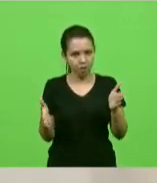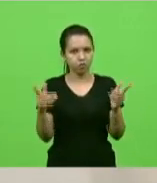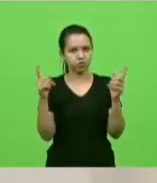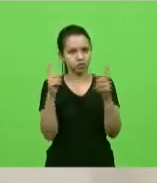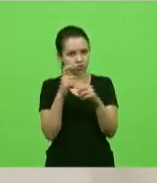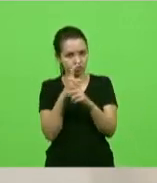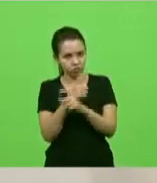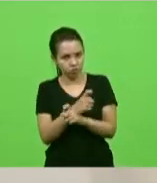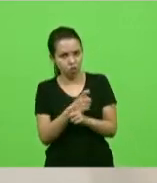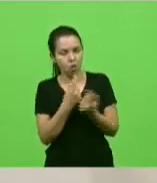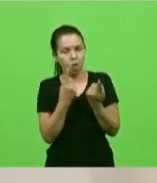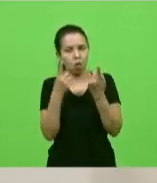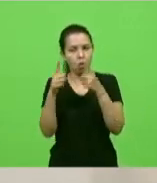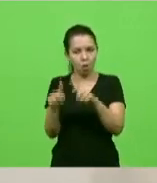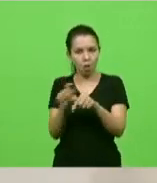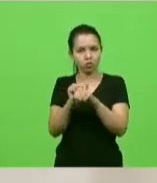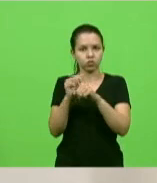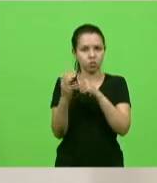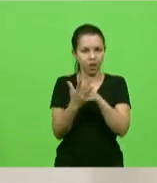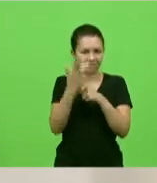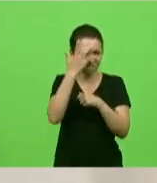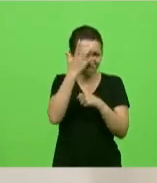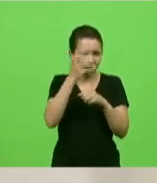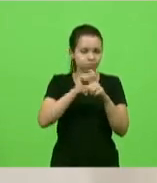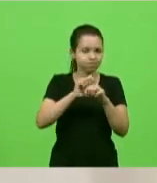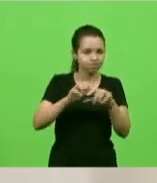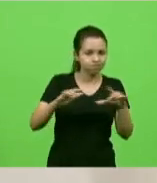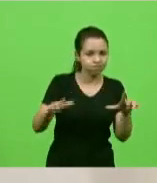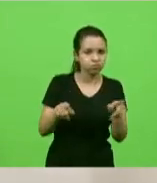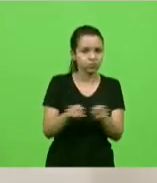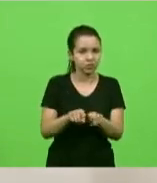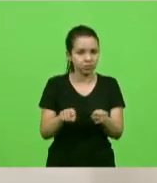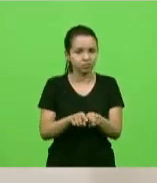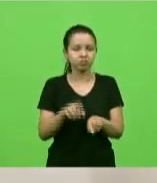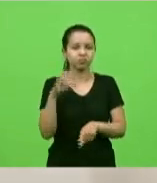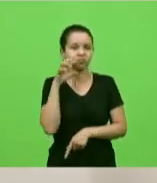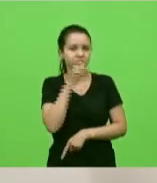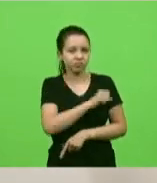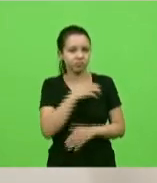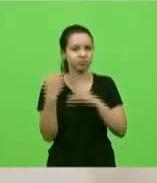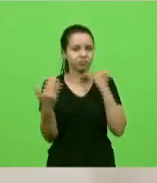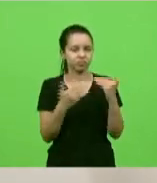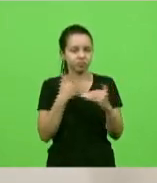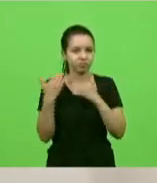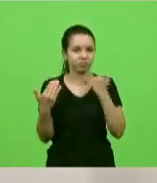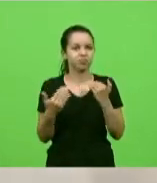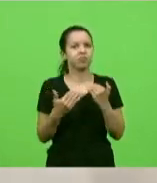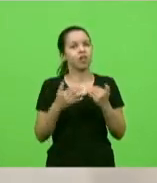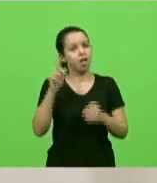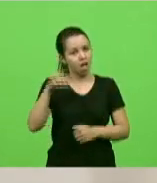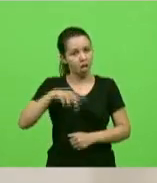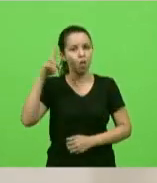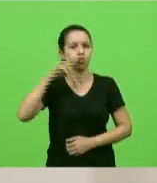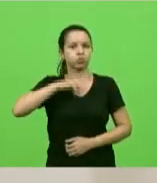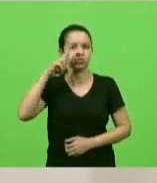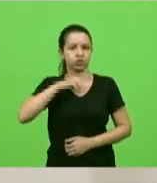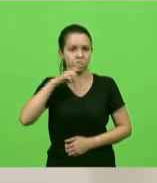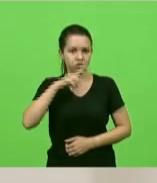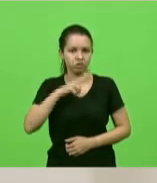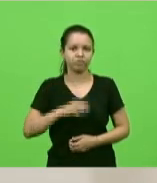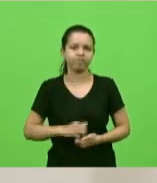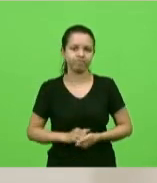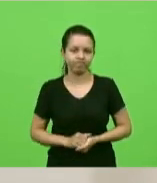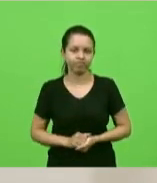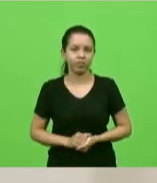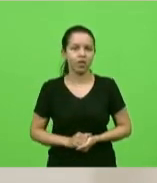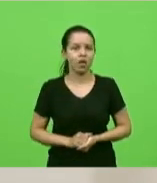a uma doença facilmente transmissível e de tamanha letalidade, revelava-se urgente. É chocante